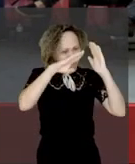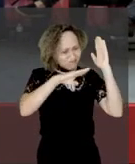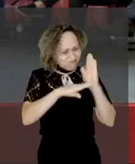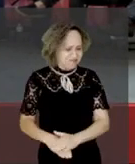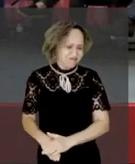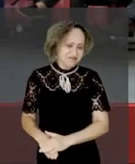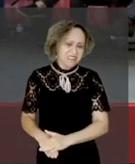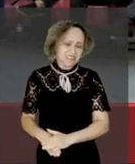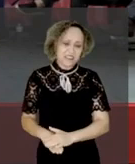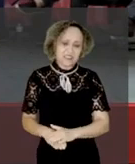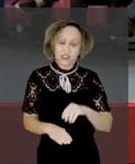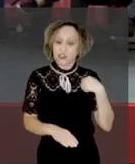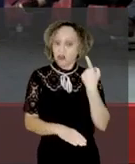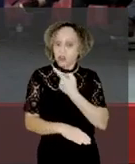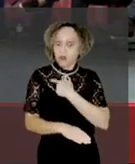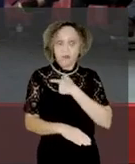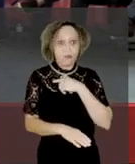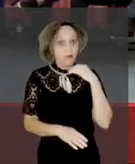Bolsonaro